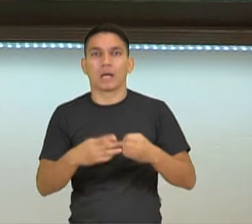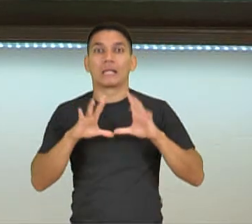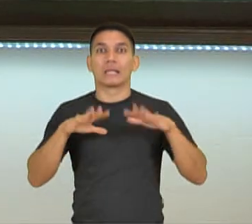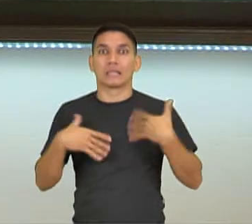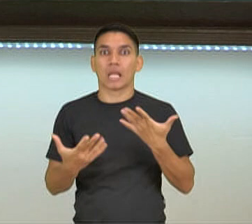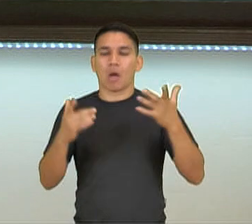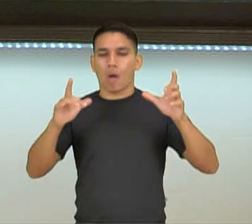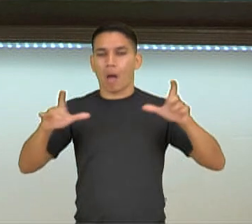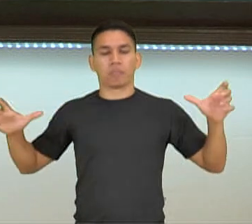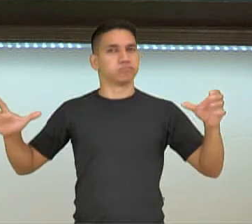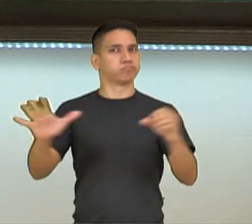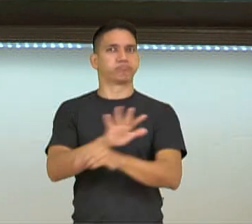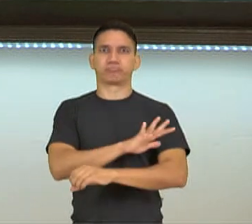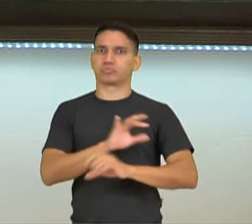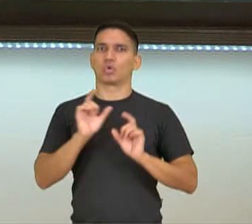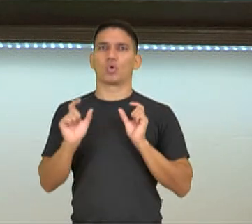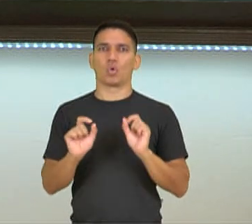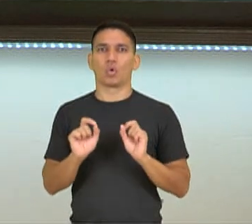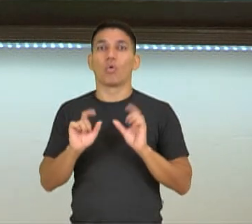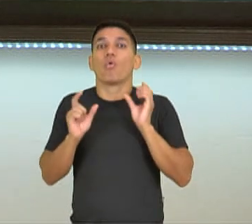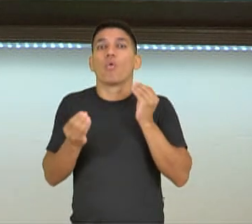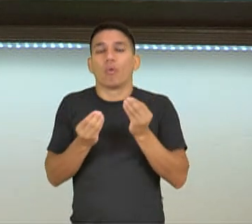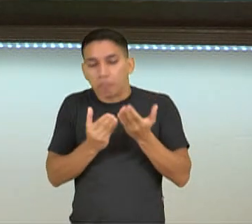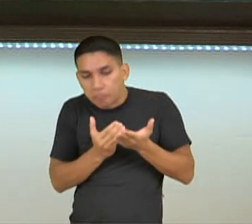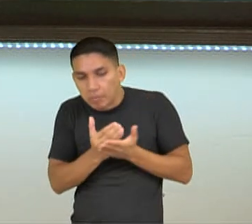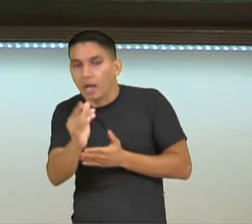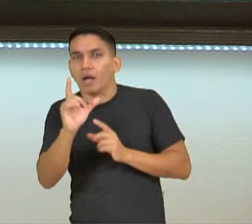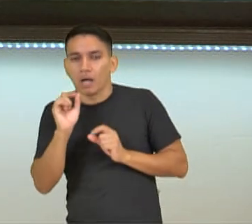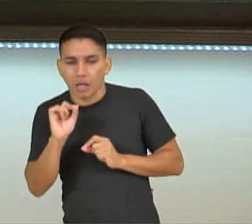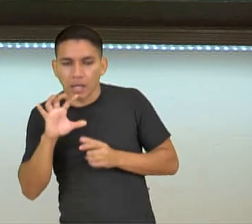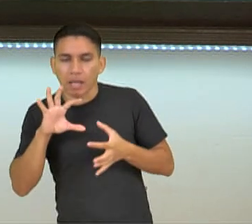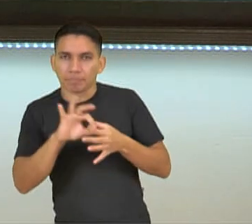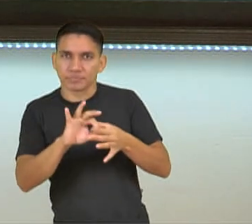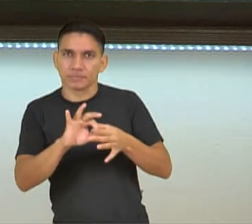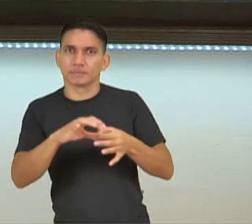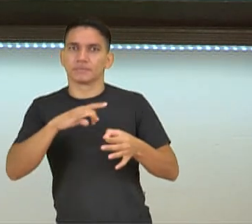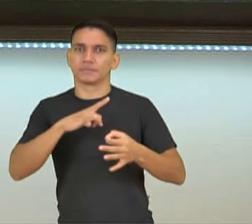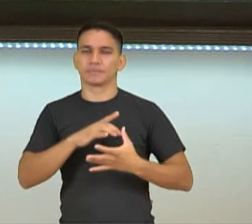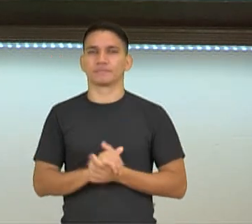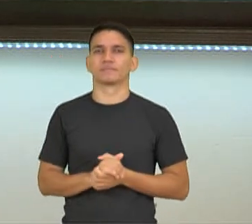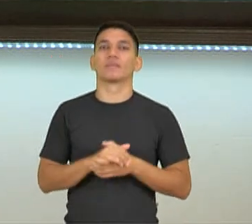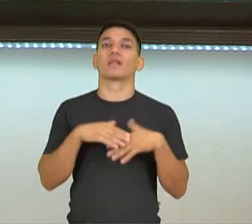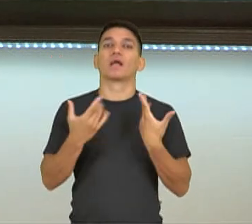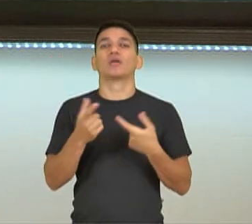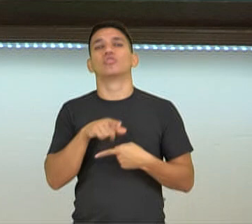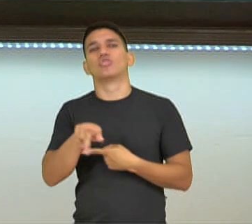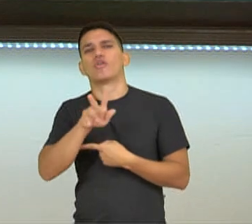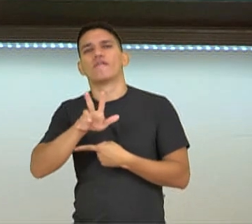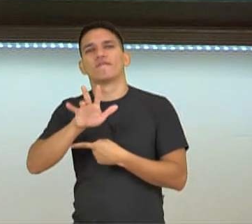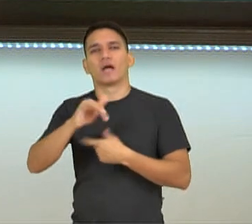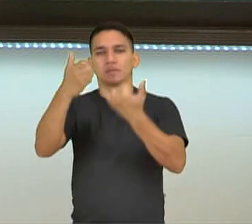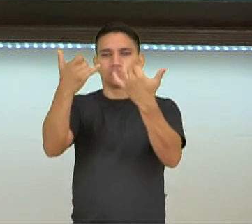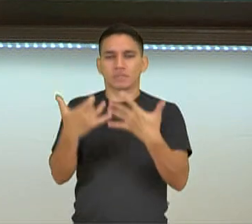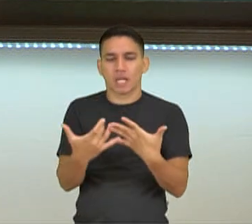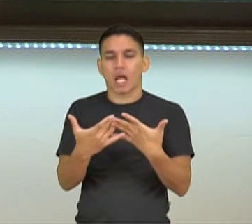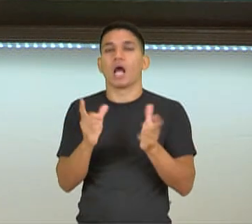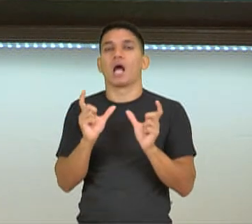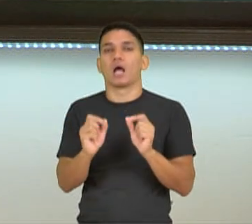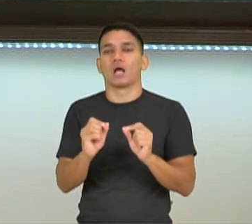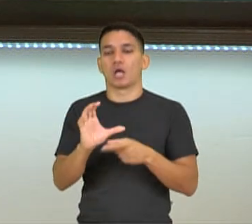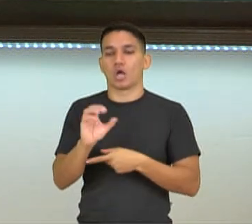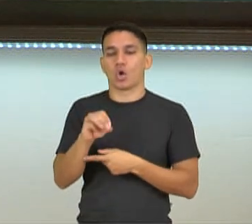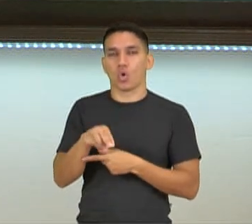o maior, é de onde vem, tá certo? E aí nós vamos definindo corpo e objeto,